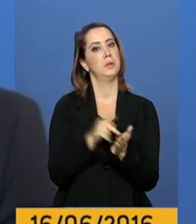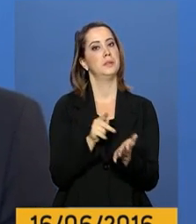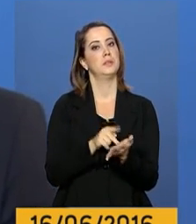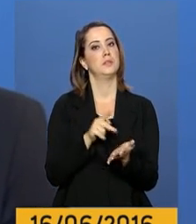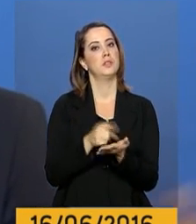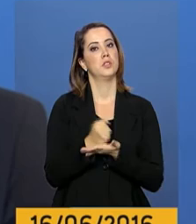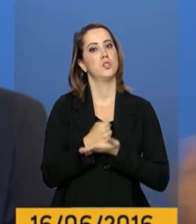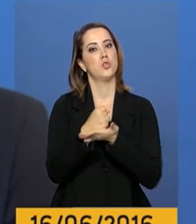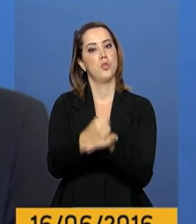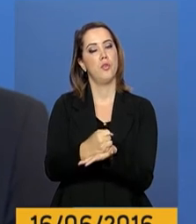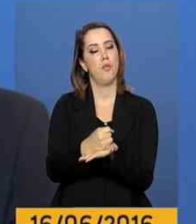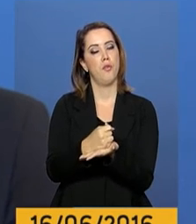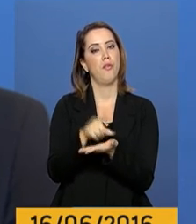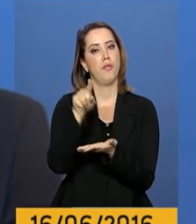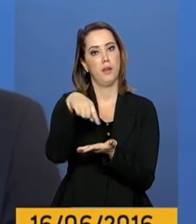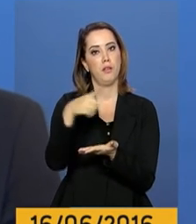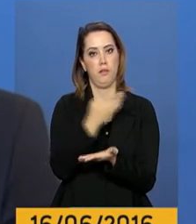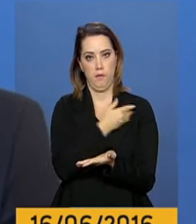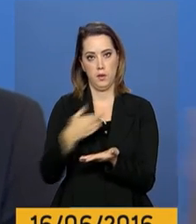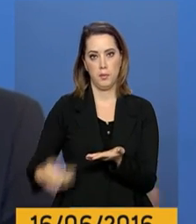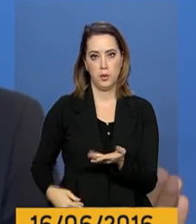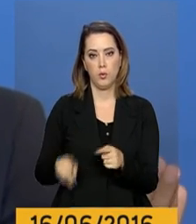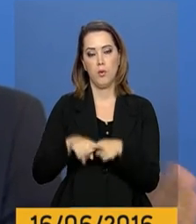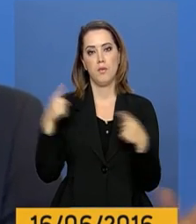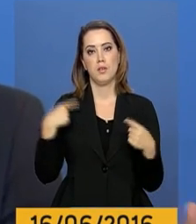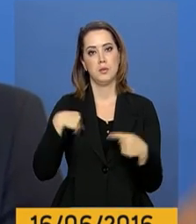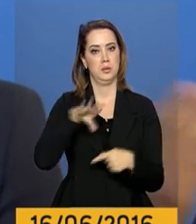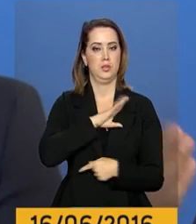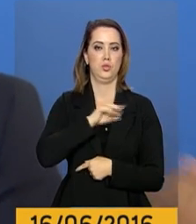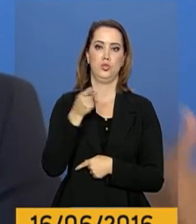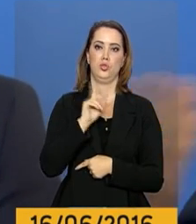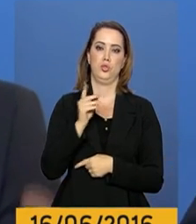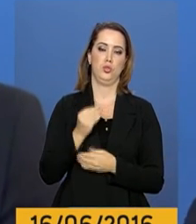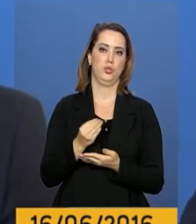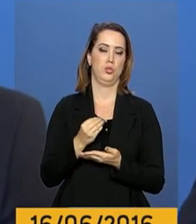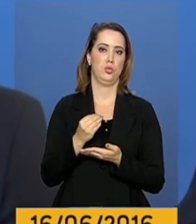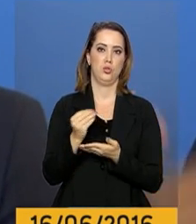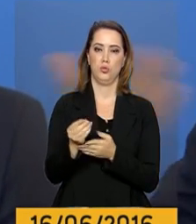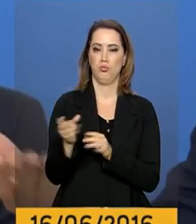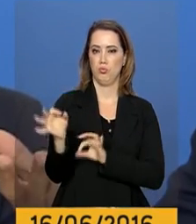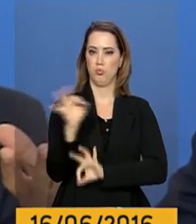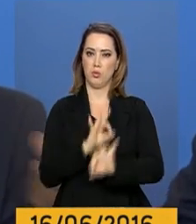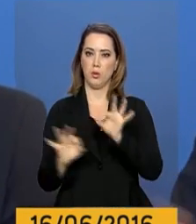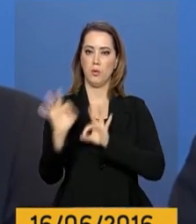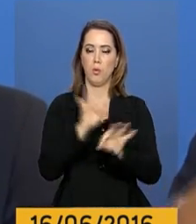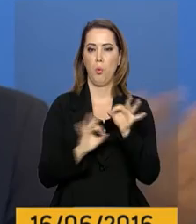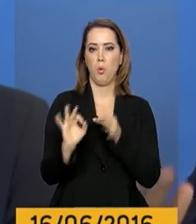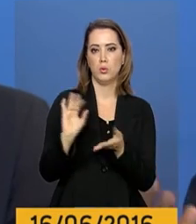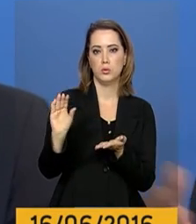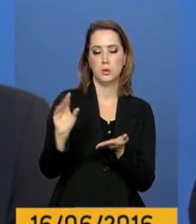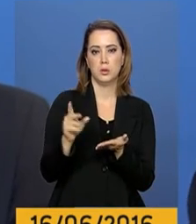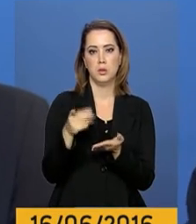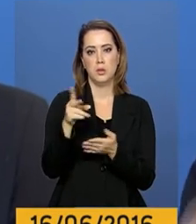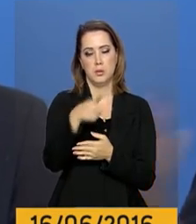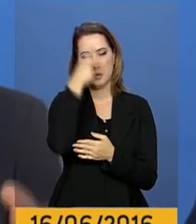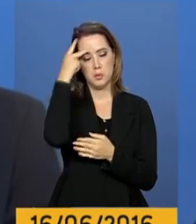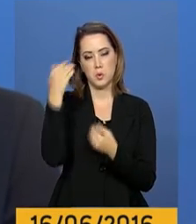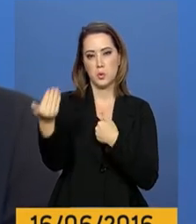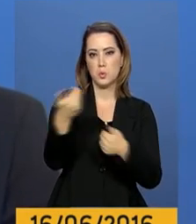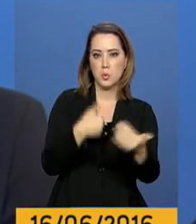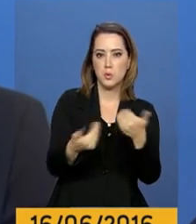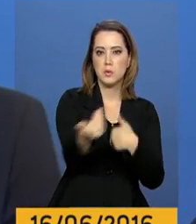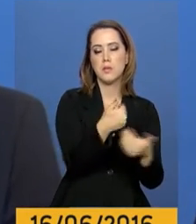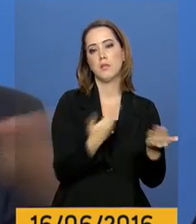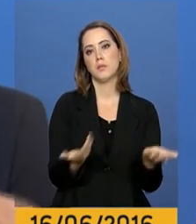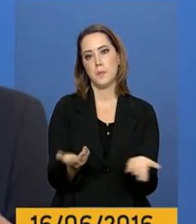poder público, mas, a rigor, a gente não comanda e nem nós não controlamos a demanda, que vai depender da iniciativa